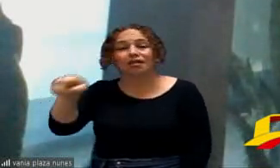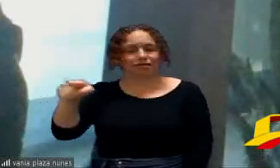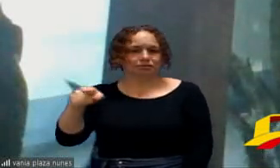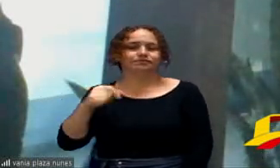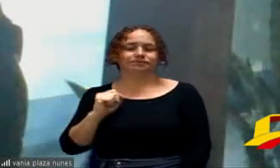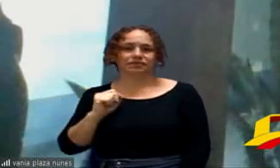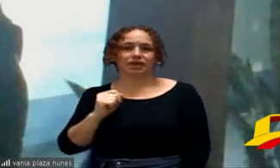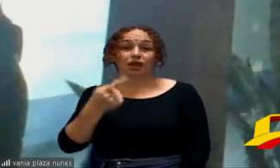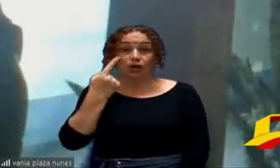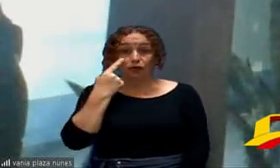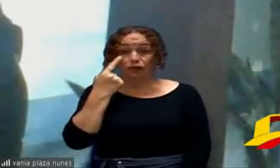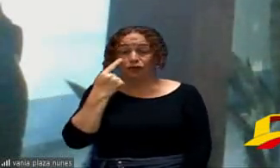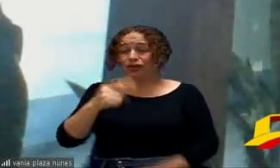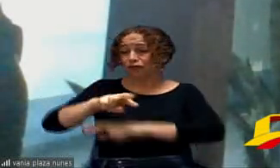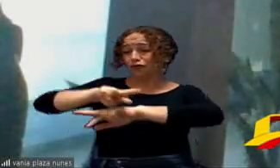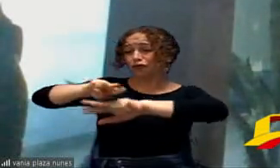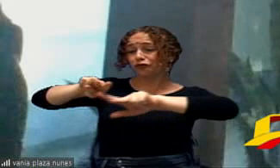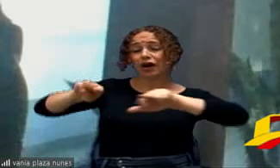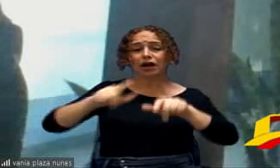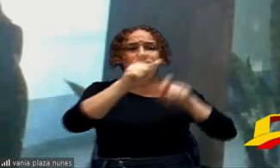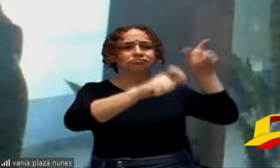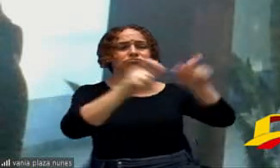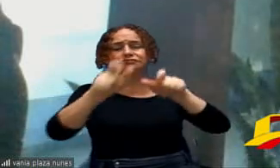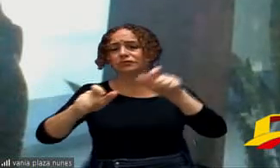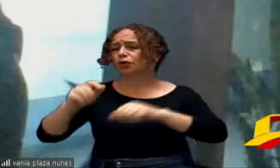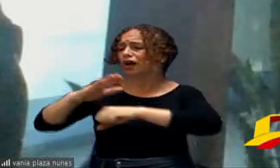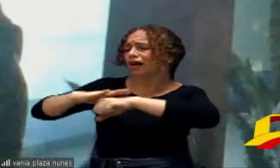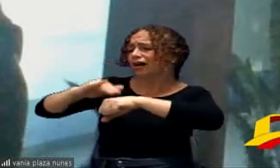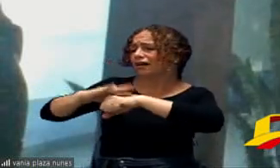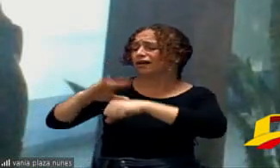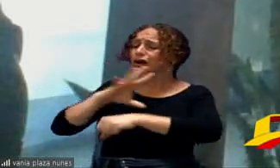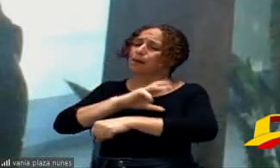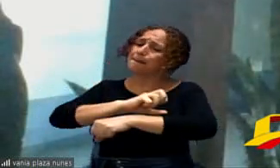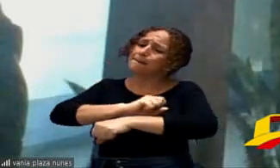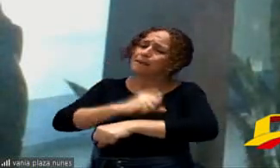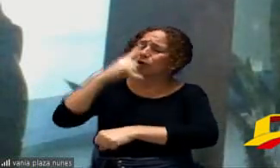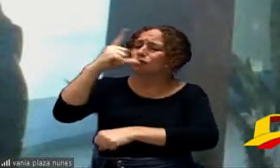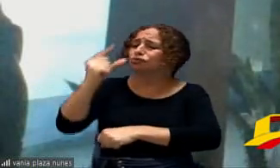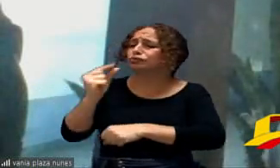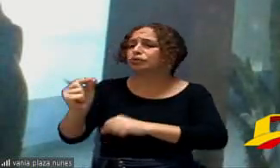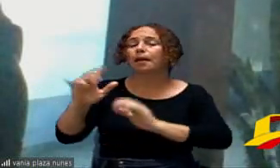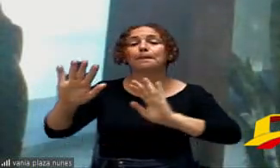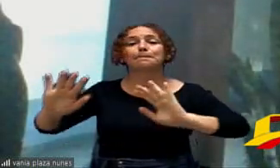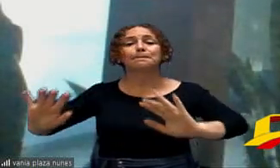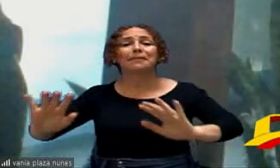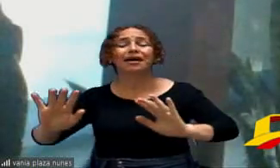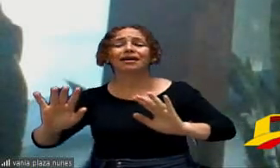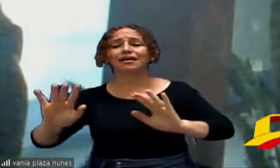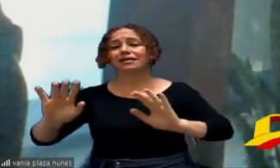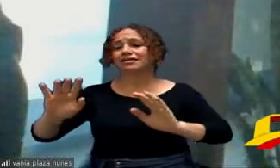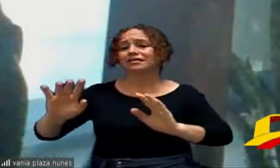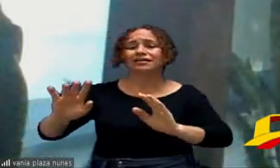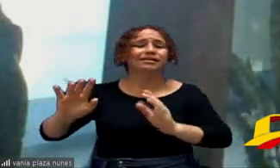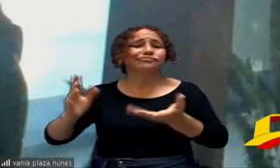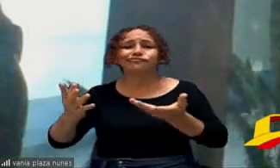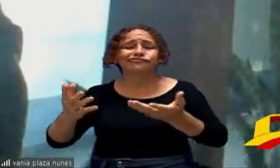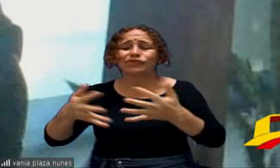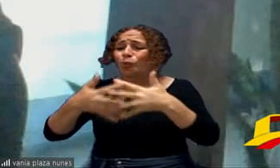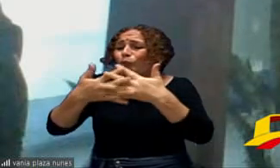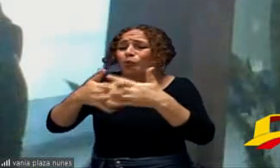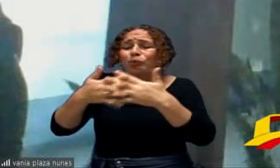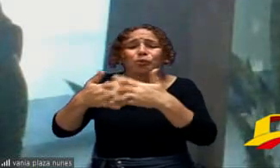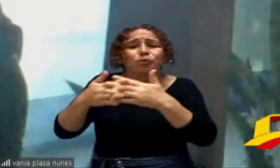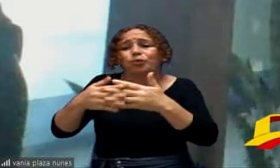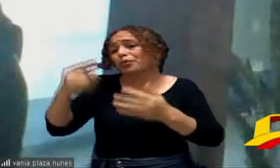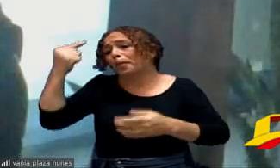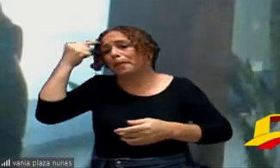amor, gostam do Sandro, mas infelizmente se confundem naquilo que é bom para o Sandro ou aquilo que é bom para as